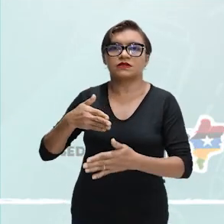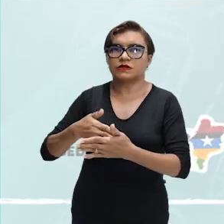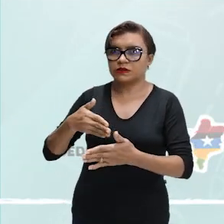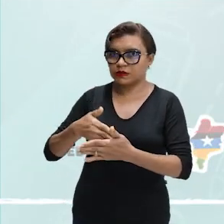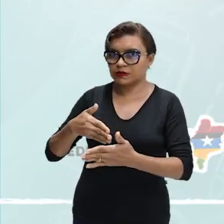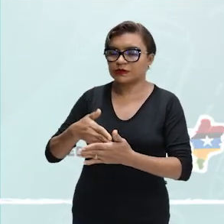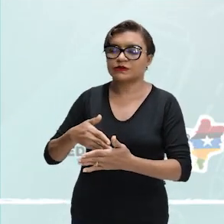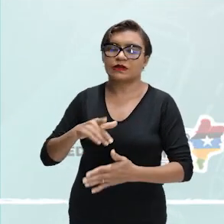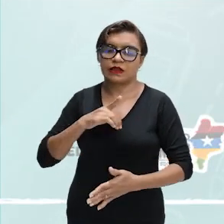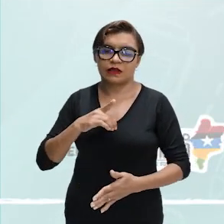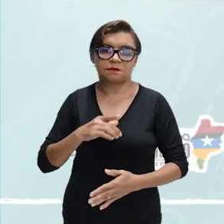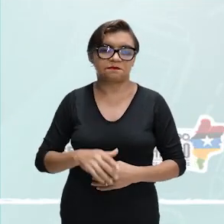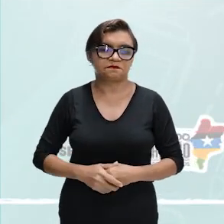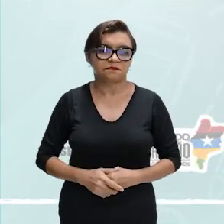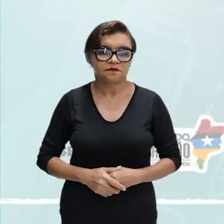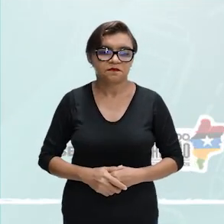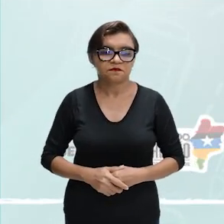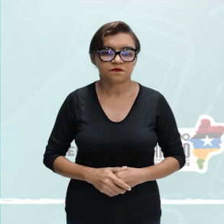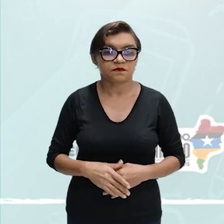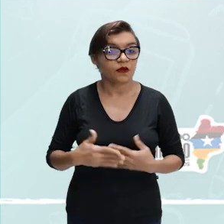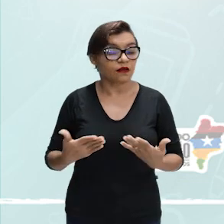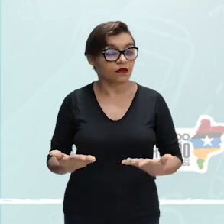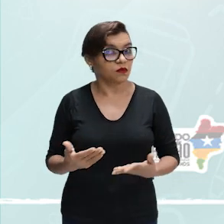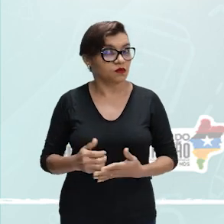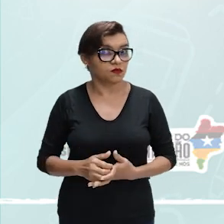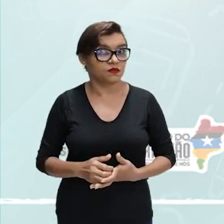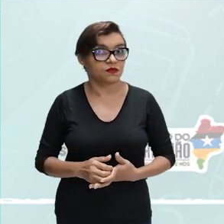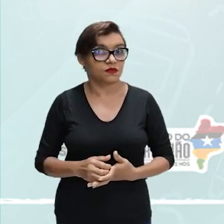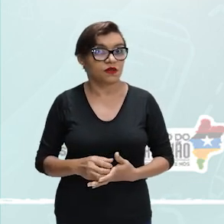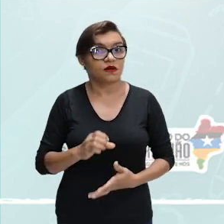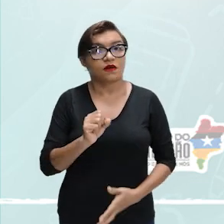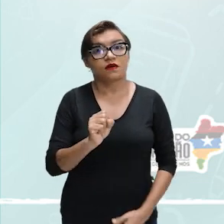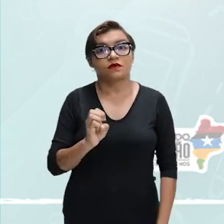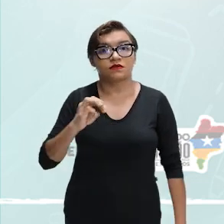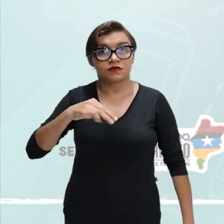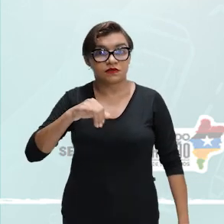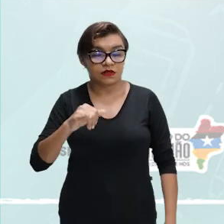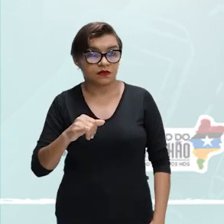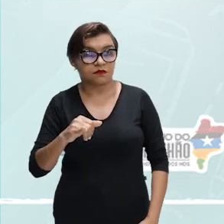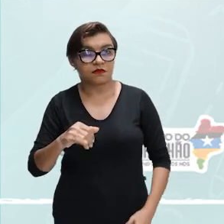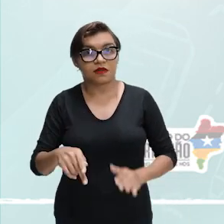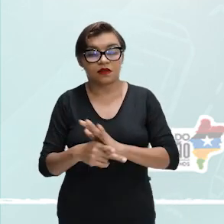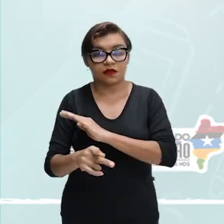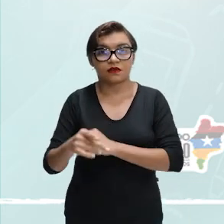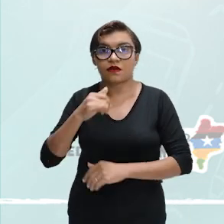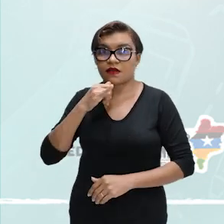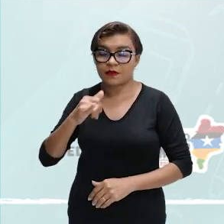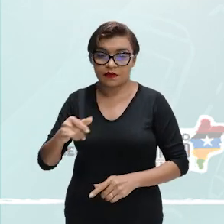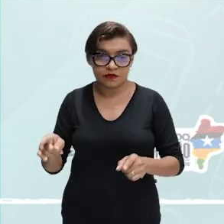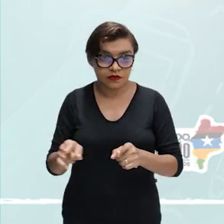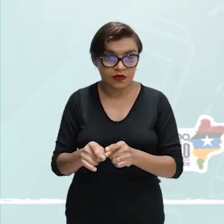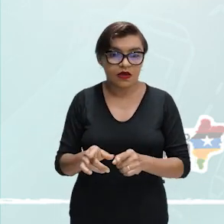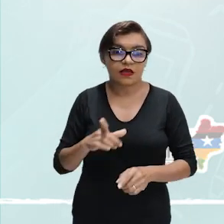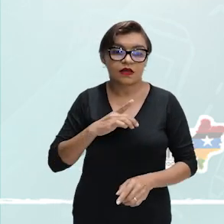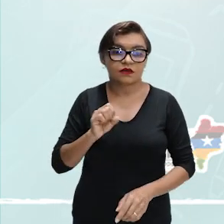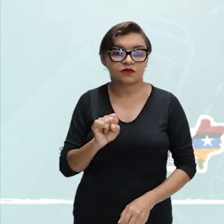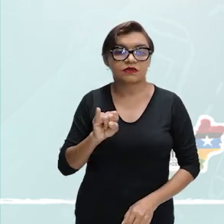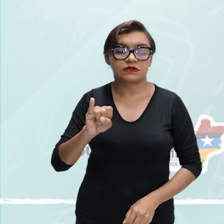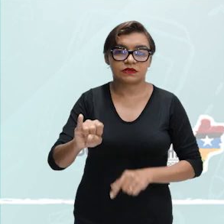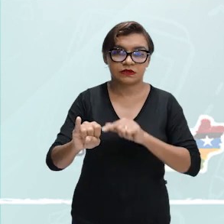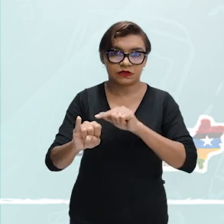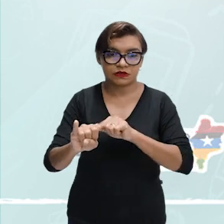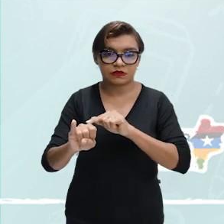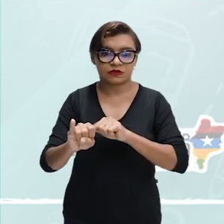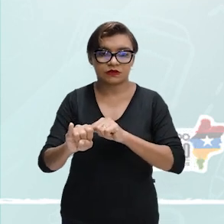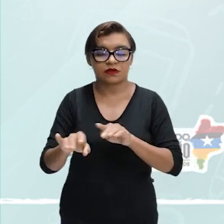certo? Bom, então, semicondutores na microeletrônica. É utilizado o silício e o germânio. Certo?